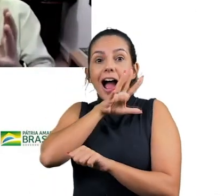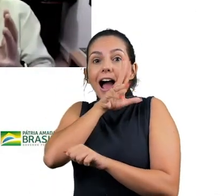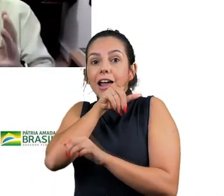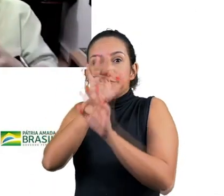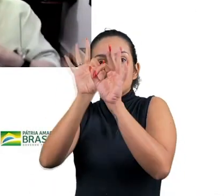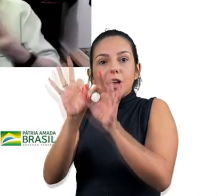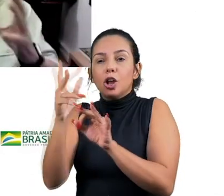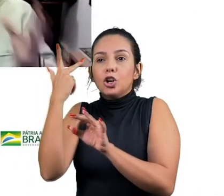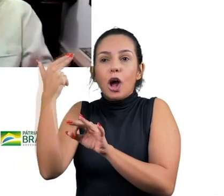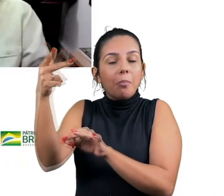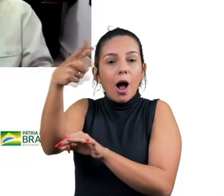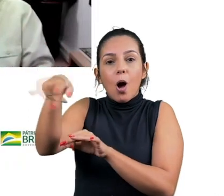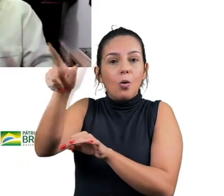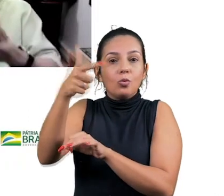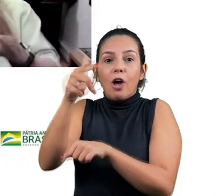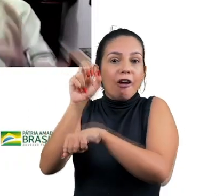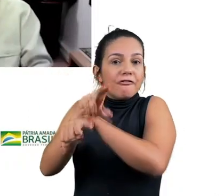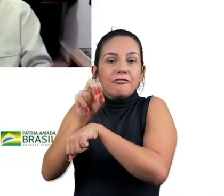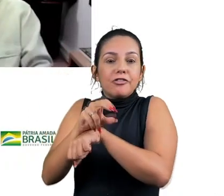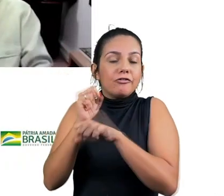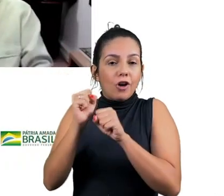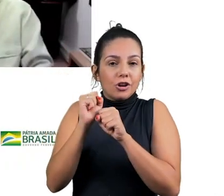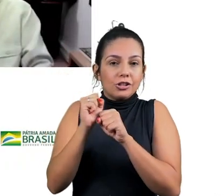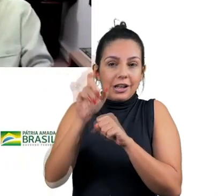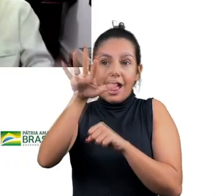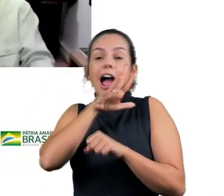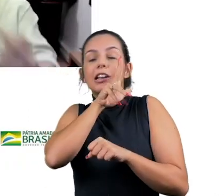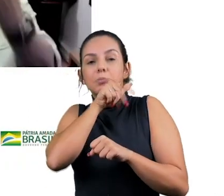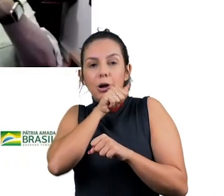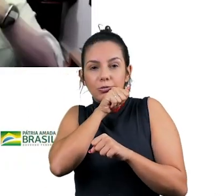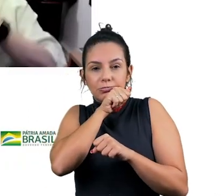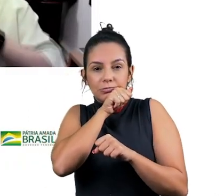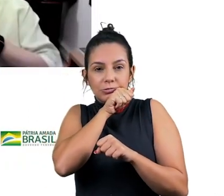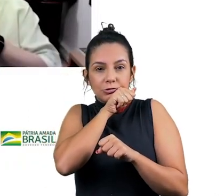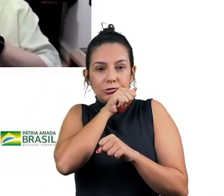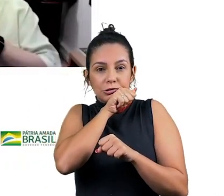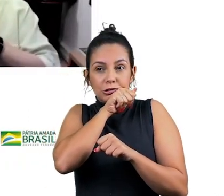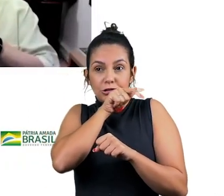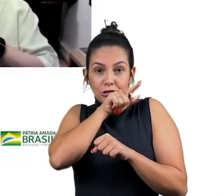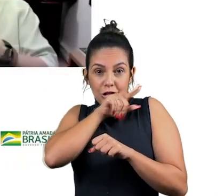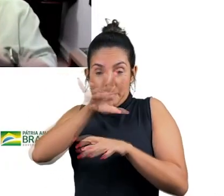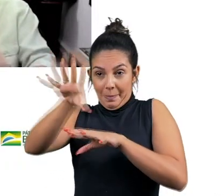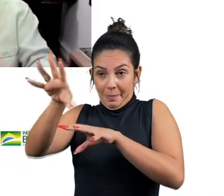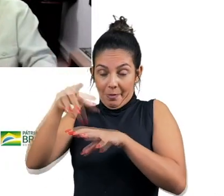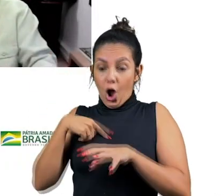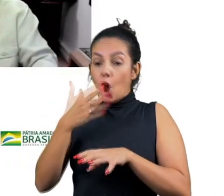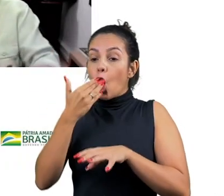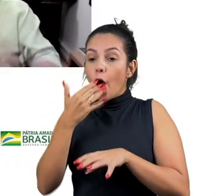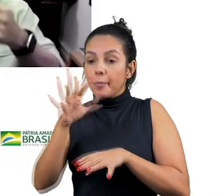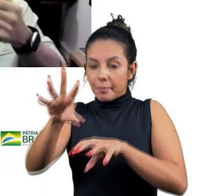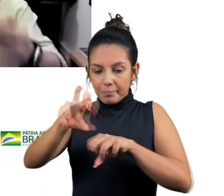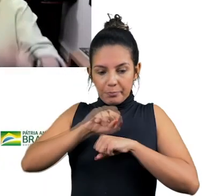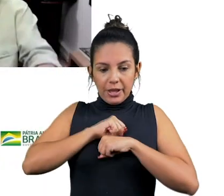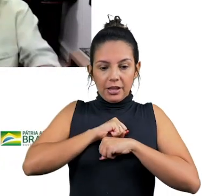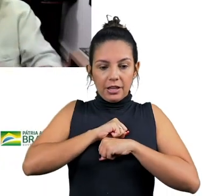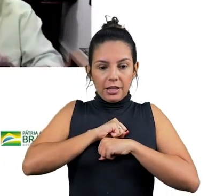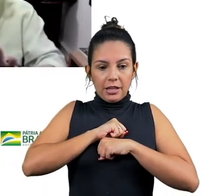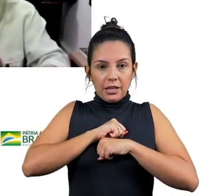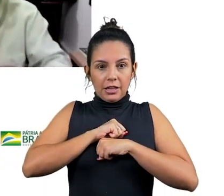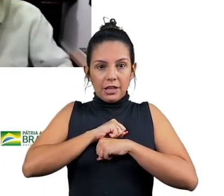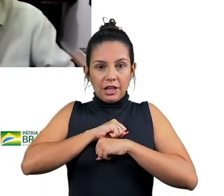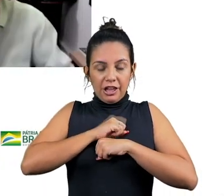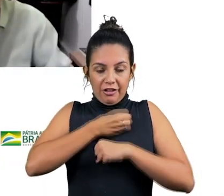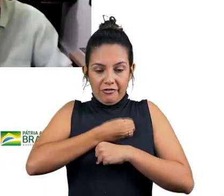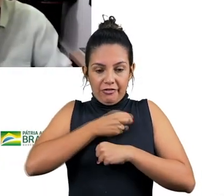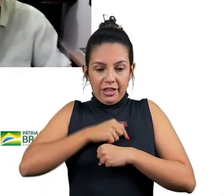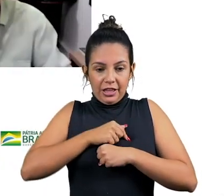ambiente, ao ecossistema do organismo do animal. Quando ele entra no nosso ecossistema, ele tem que fazer um esforço enorme para